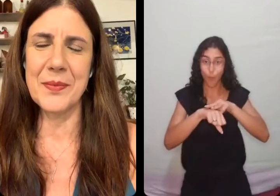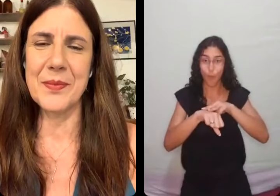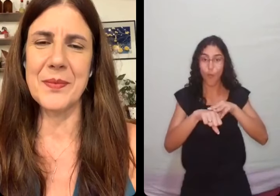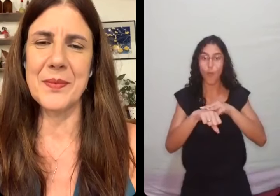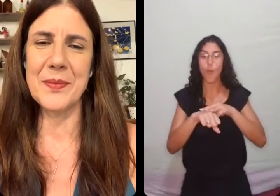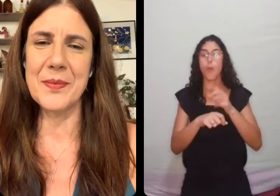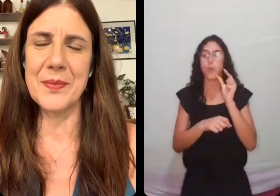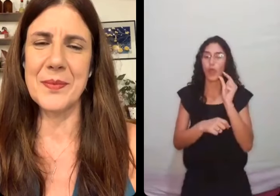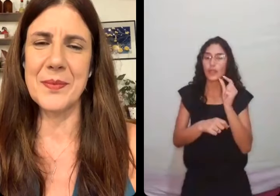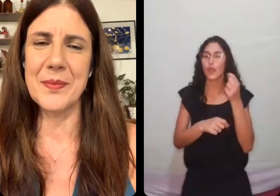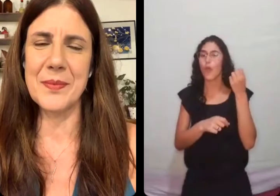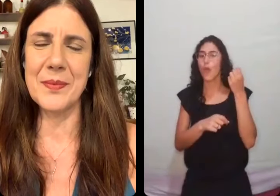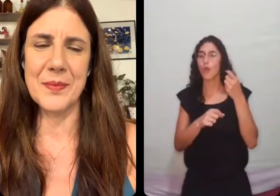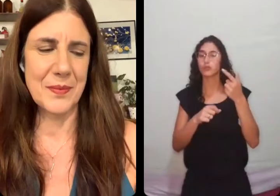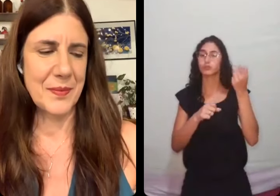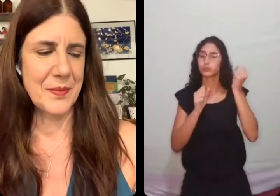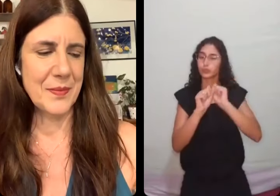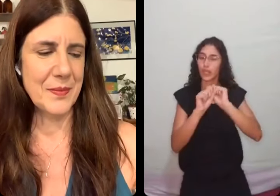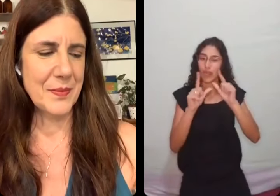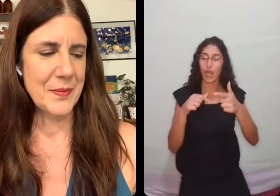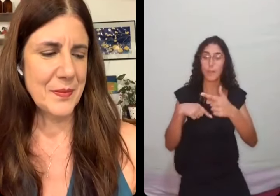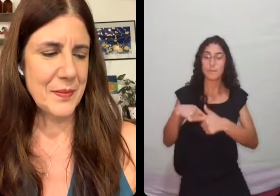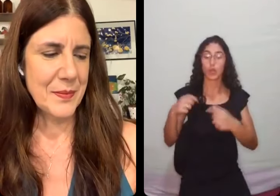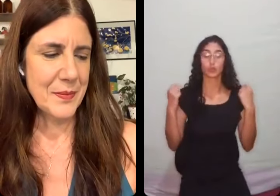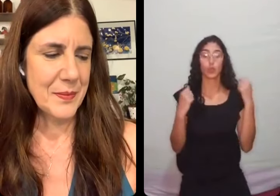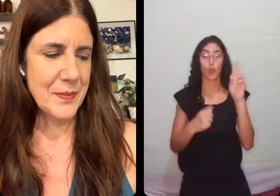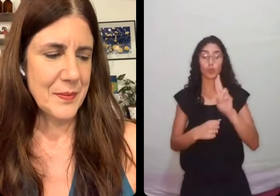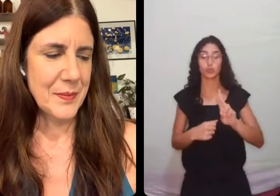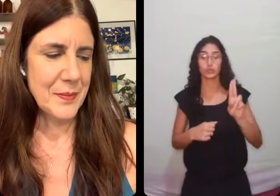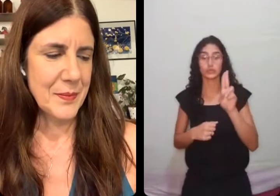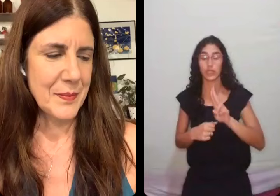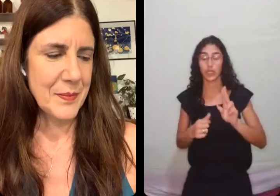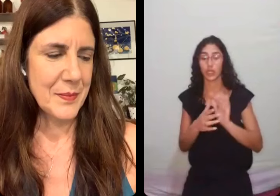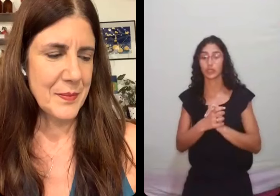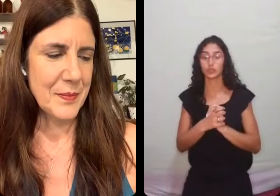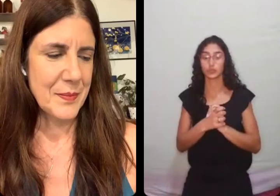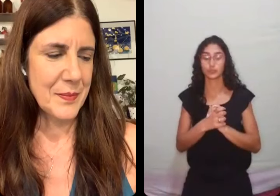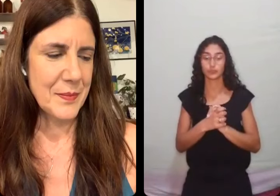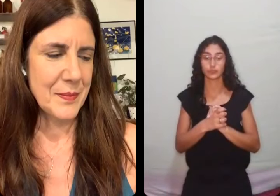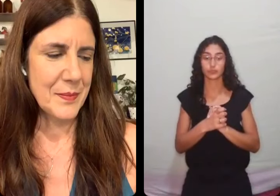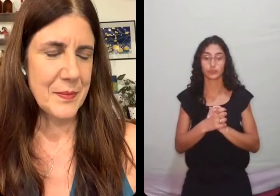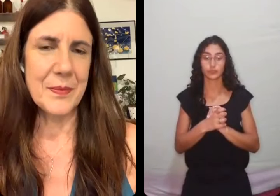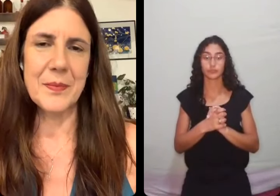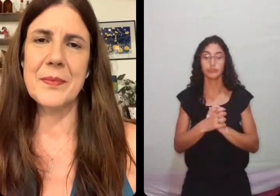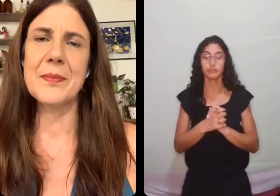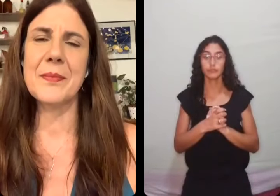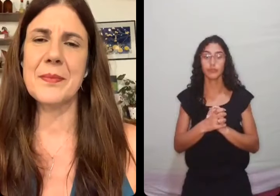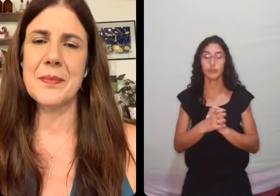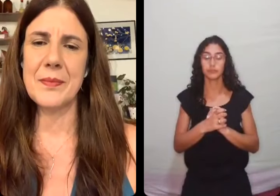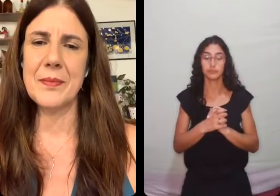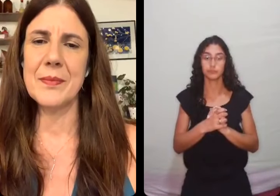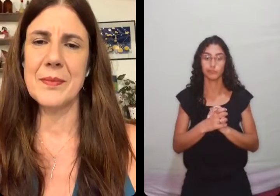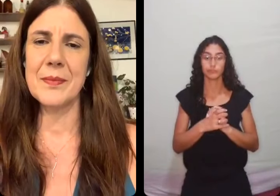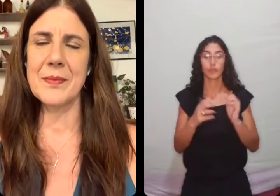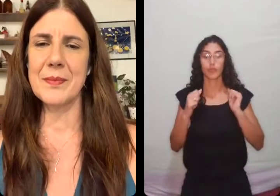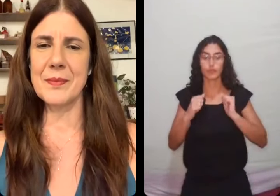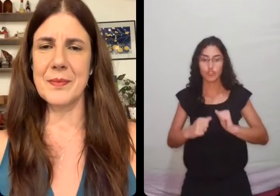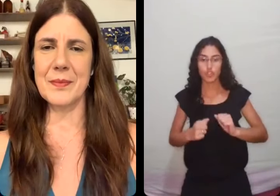pontas. Eu tô vestindo um vestido com estampa colorida,